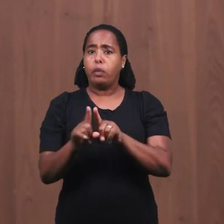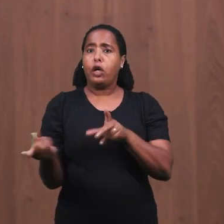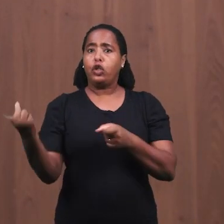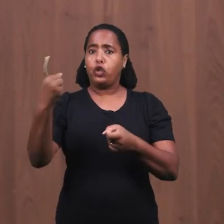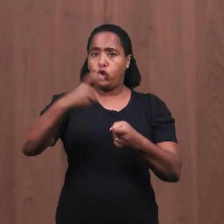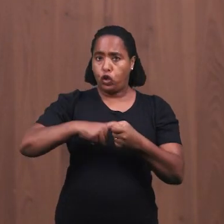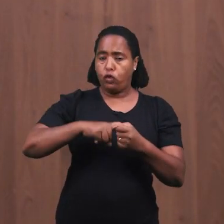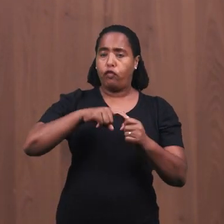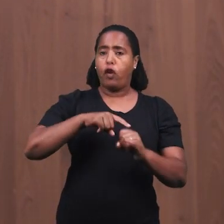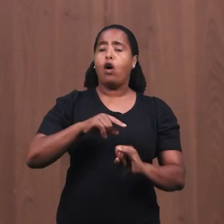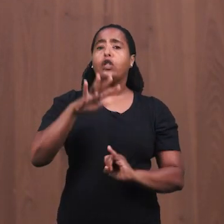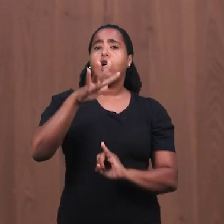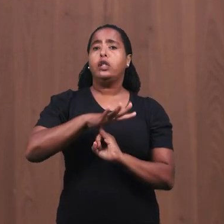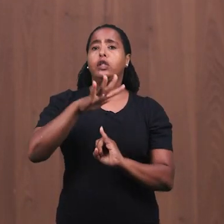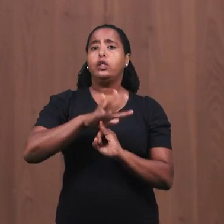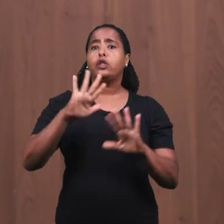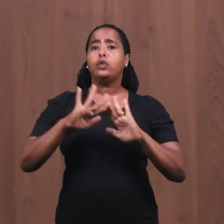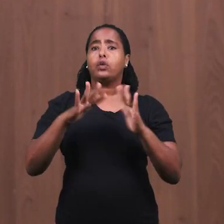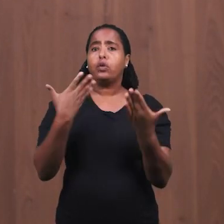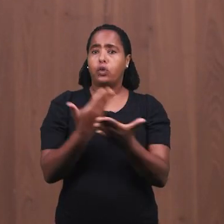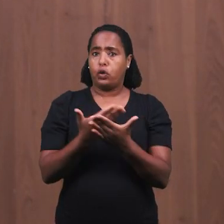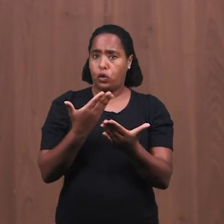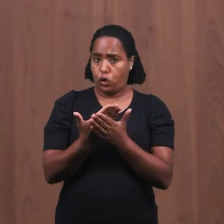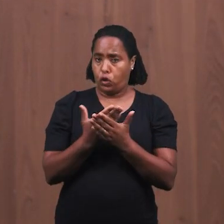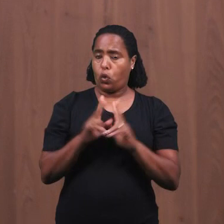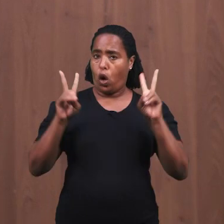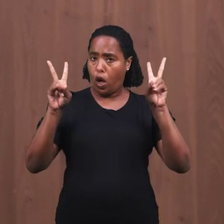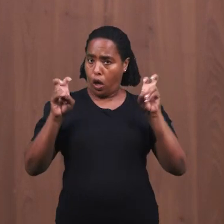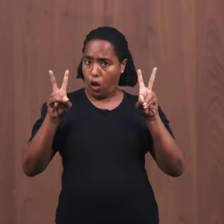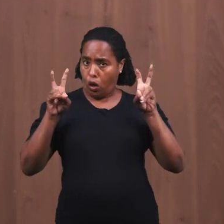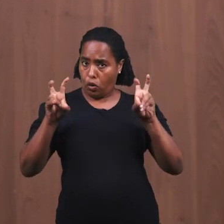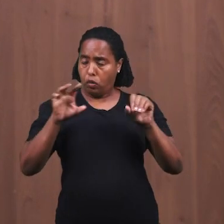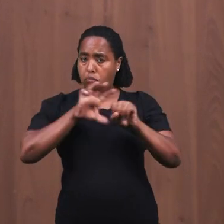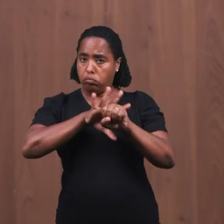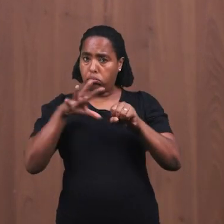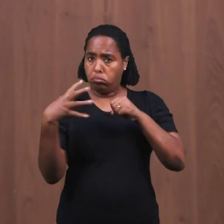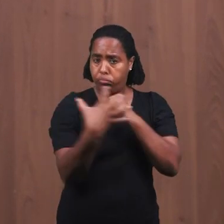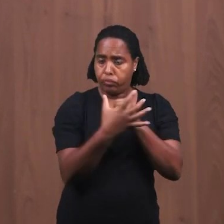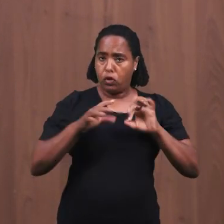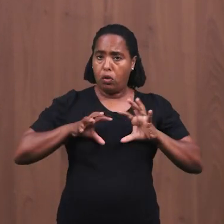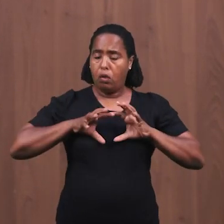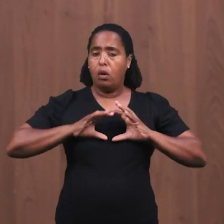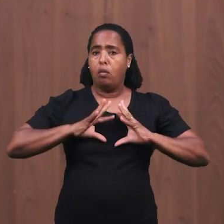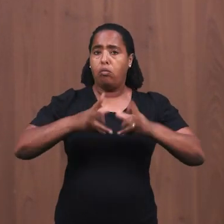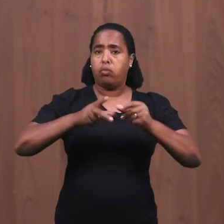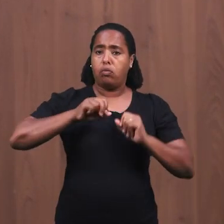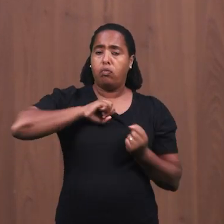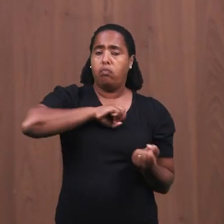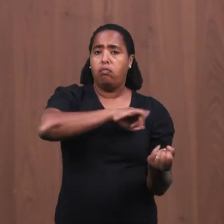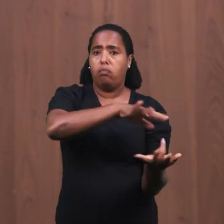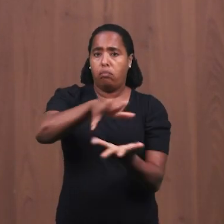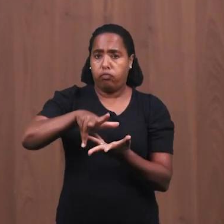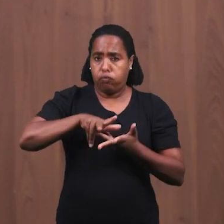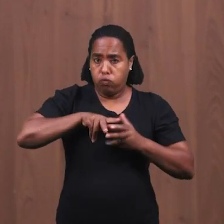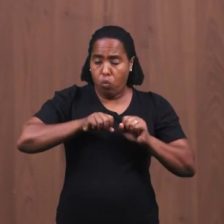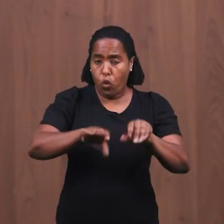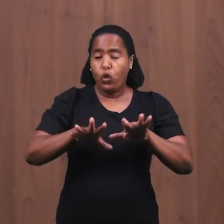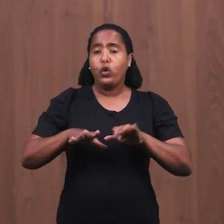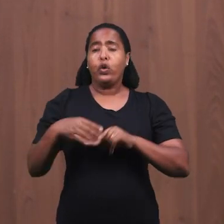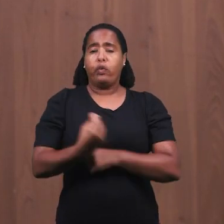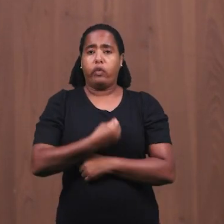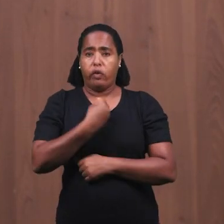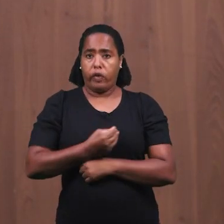às instituições escolares no contexto desta pandemia que vivemos, as escolas de educação básica